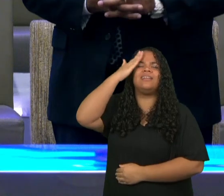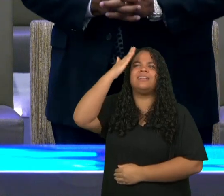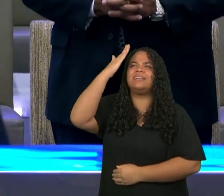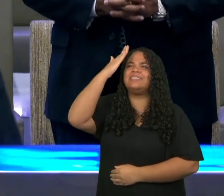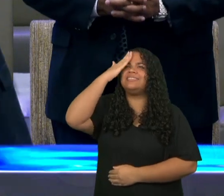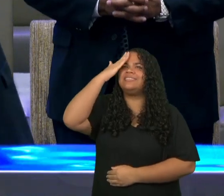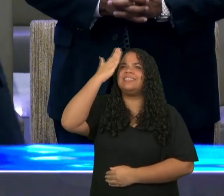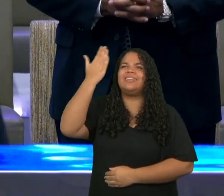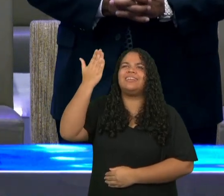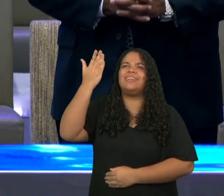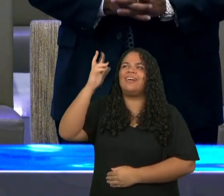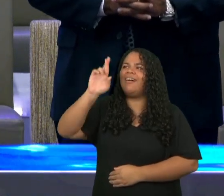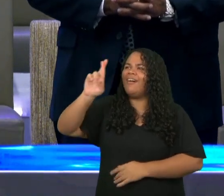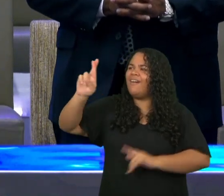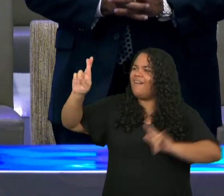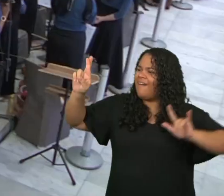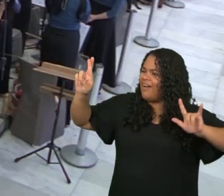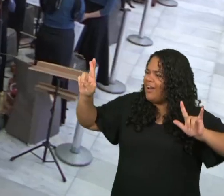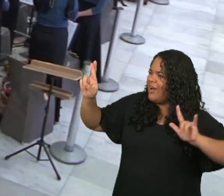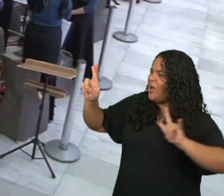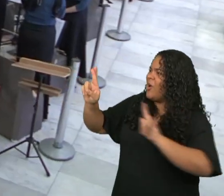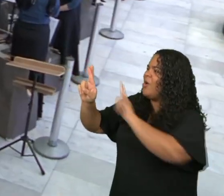abre a porta das promessas.